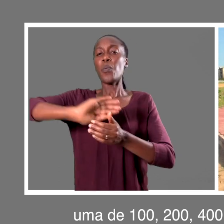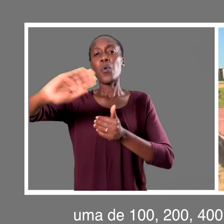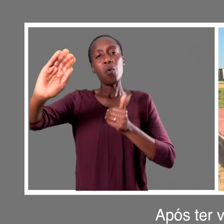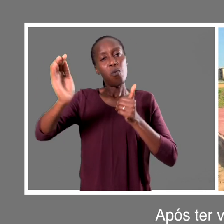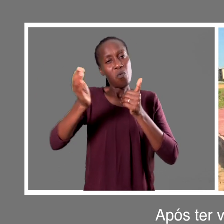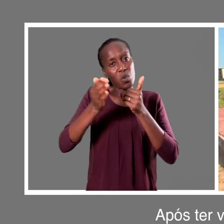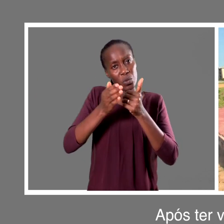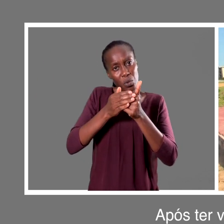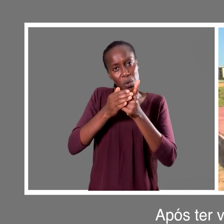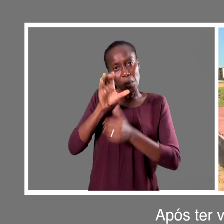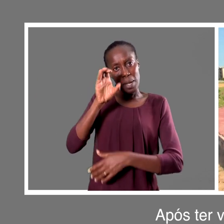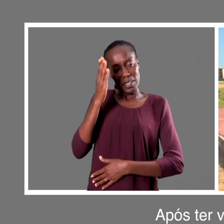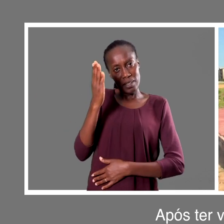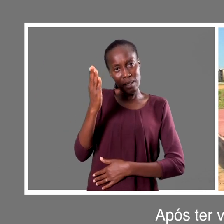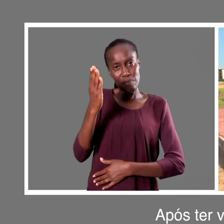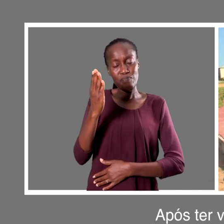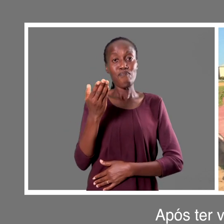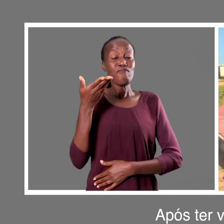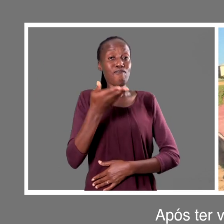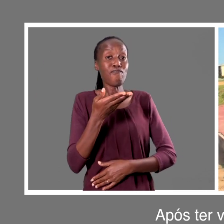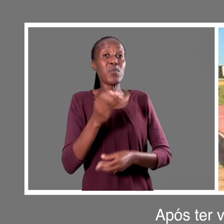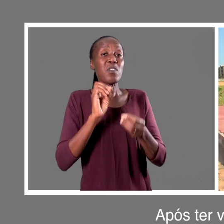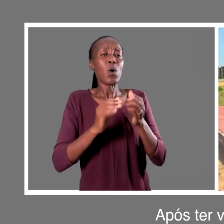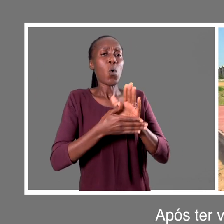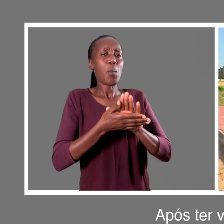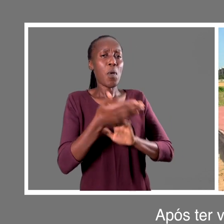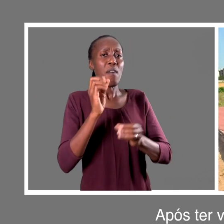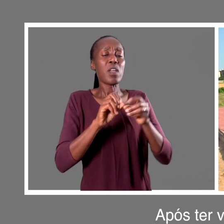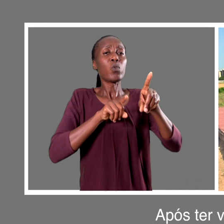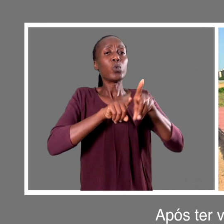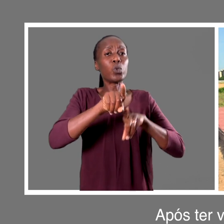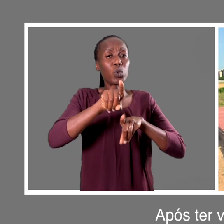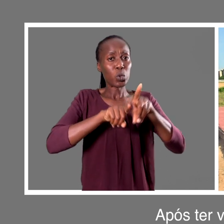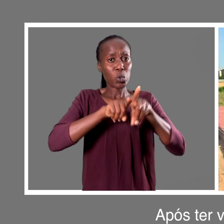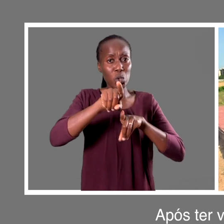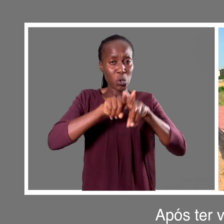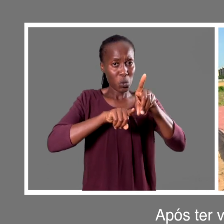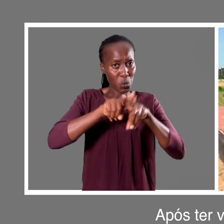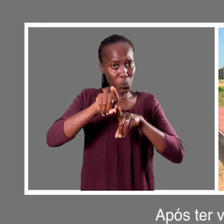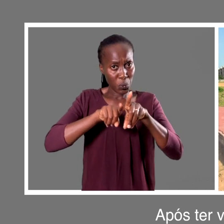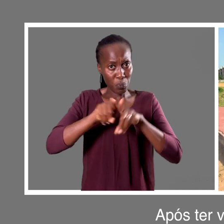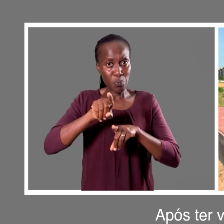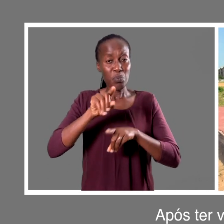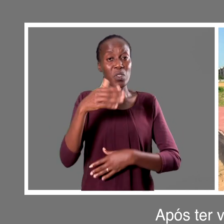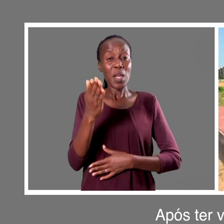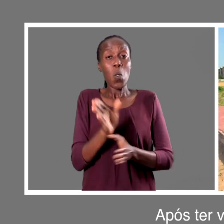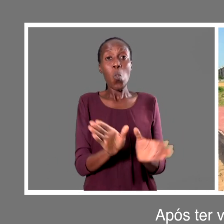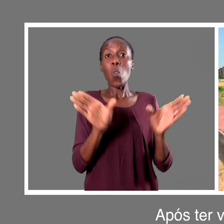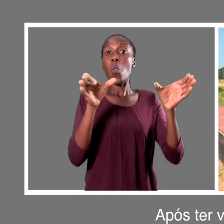comprimento. Após ter voltado, portanto, de São Tomé, e tivemos, portanto, jogos